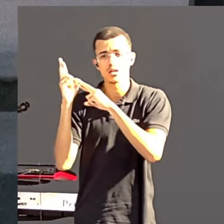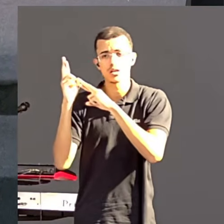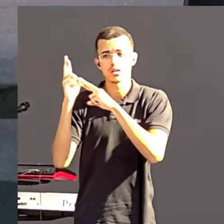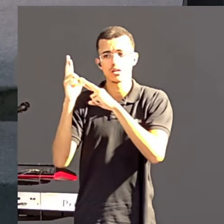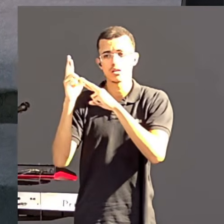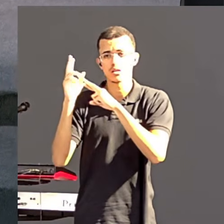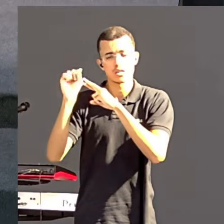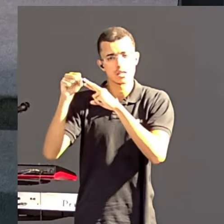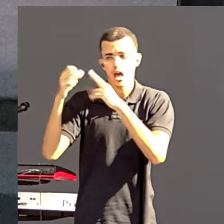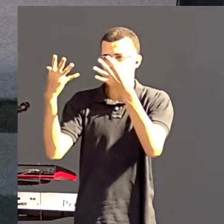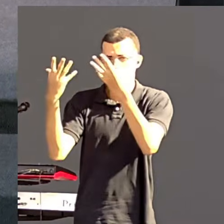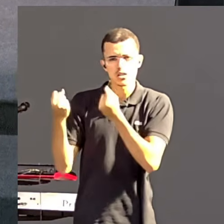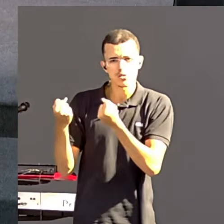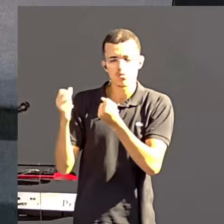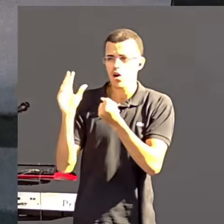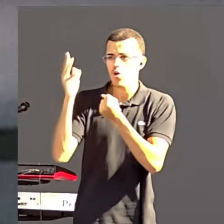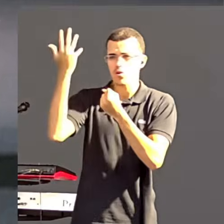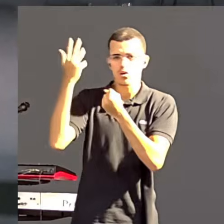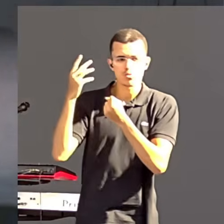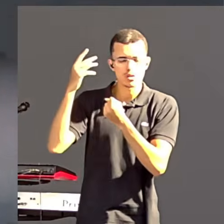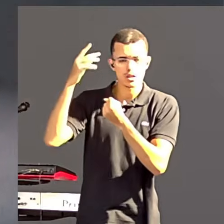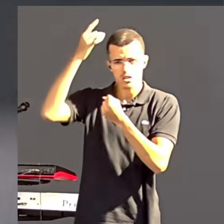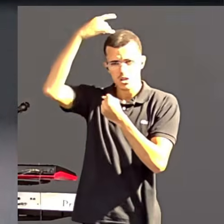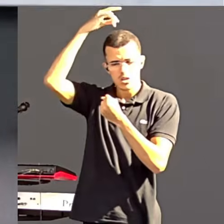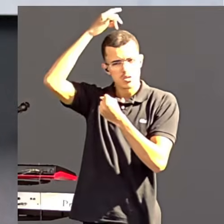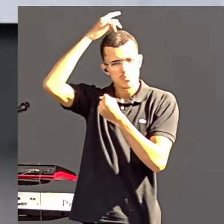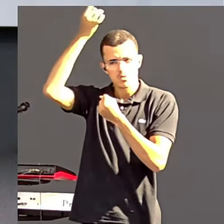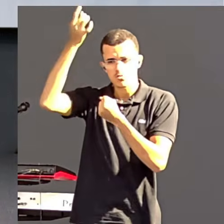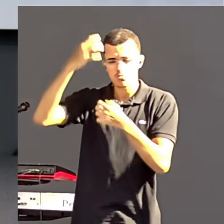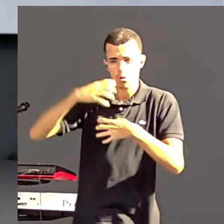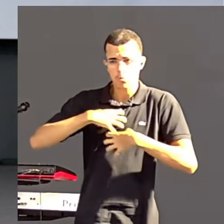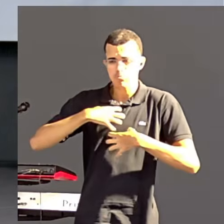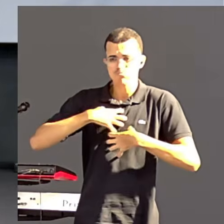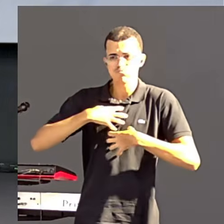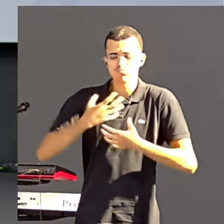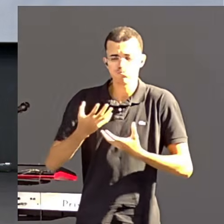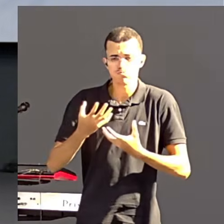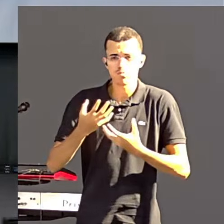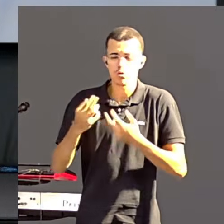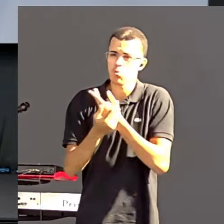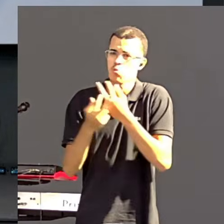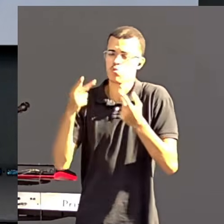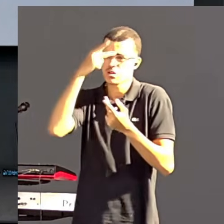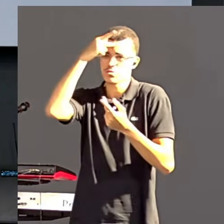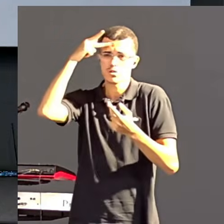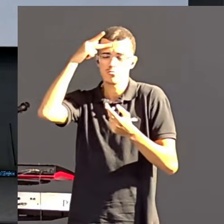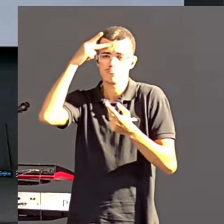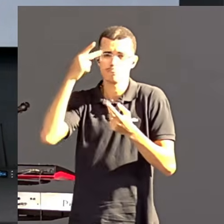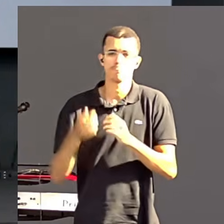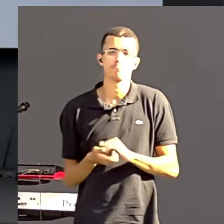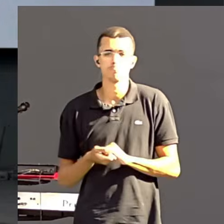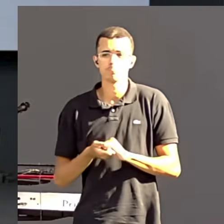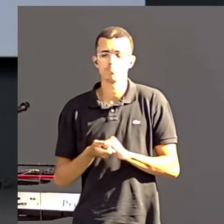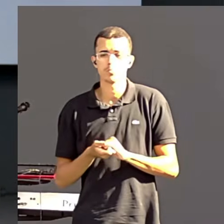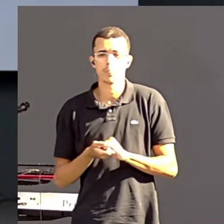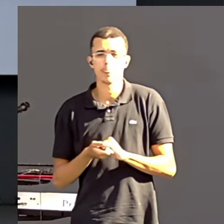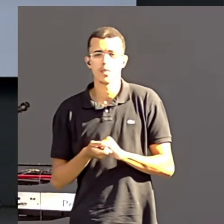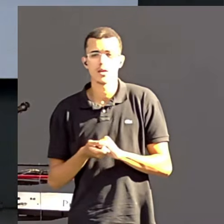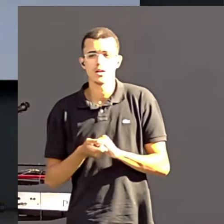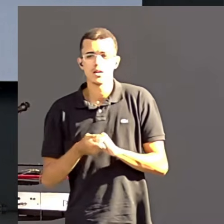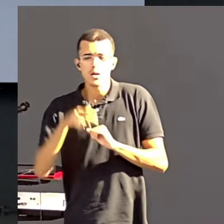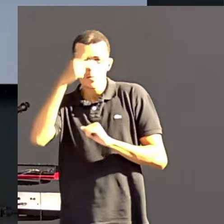aceitou. É o que acontece espiritual, emocionalmente, com muitas pessoas. Alguns